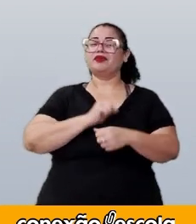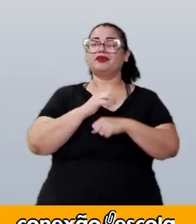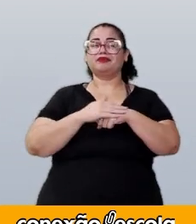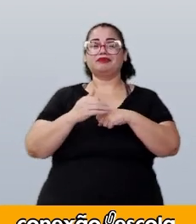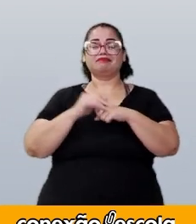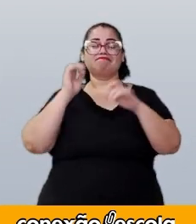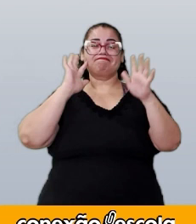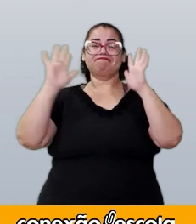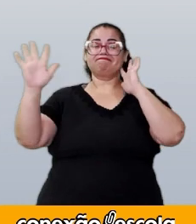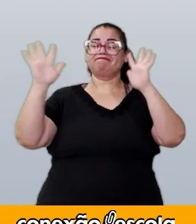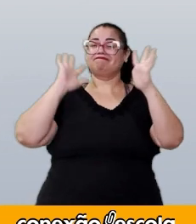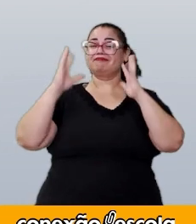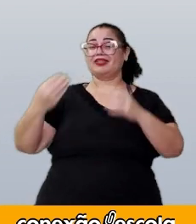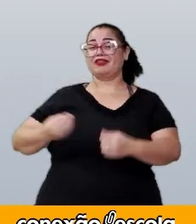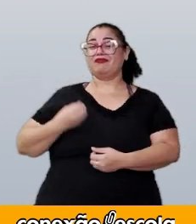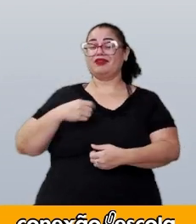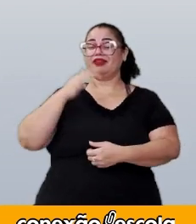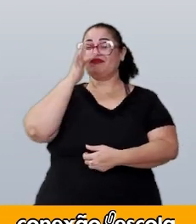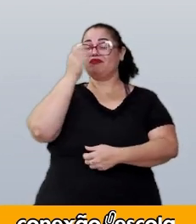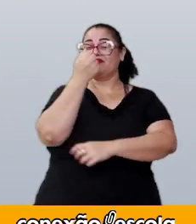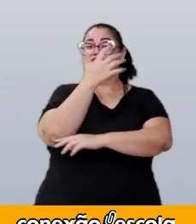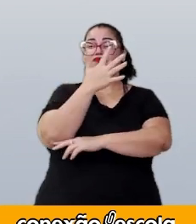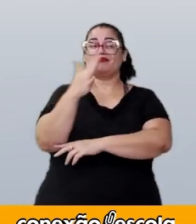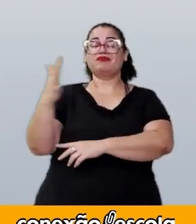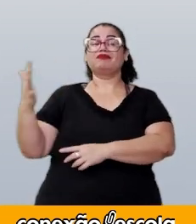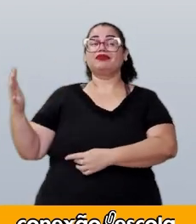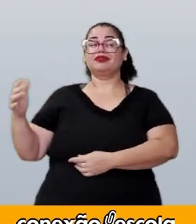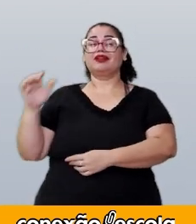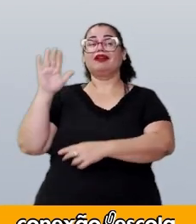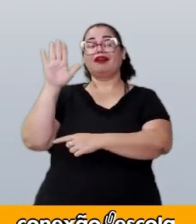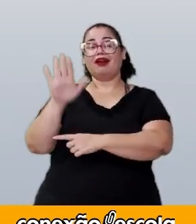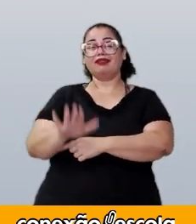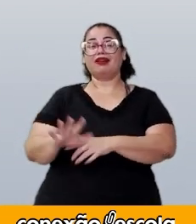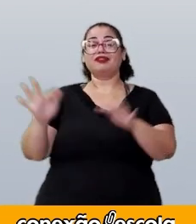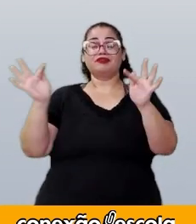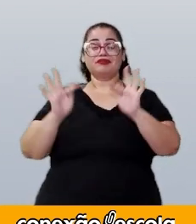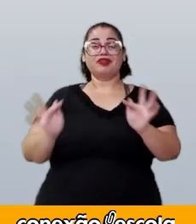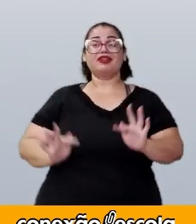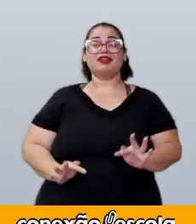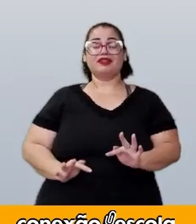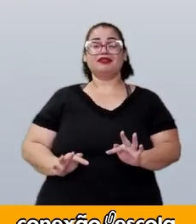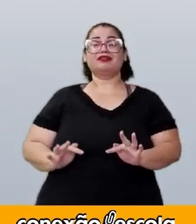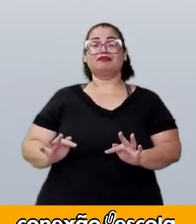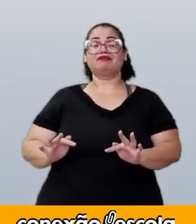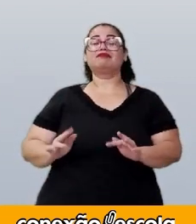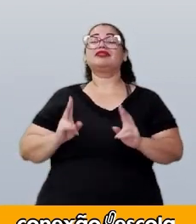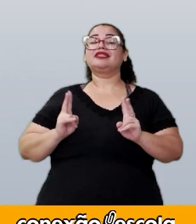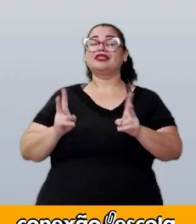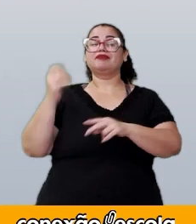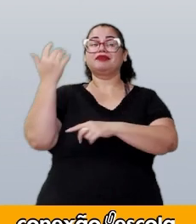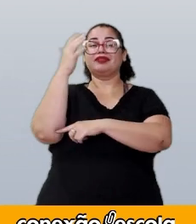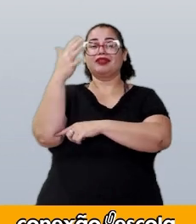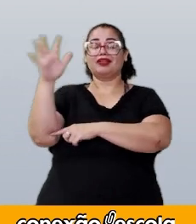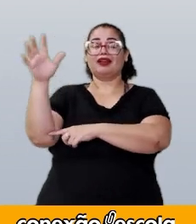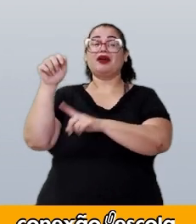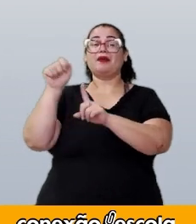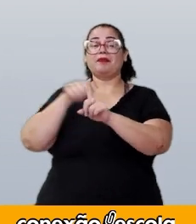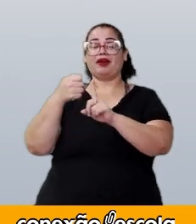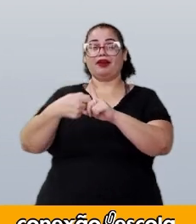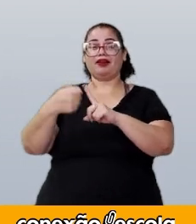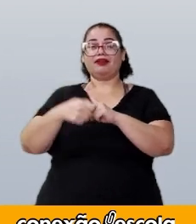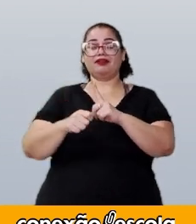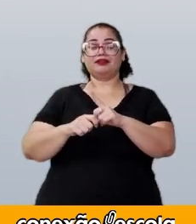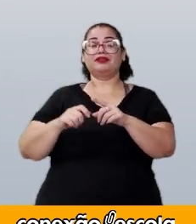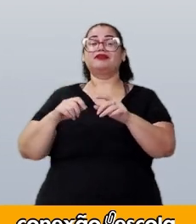que devaneios, que vida florida. Naquelas tardes felizes, na sombra refletida pelas